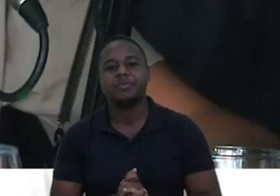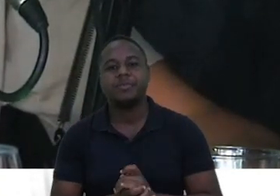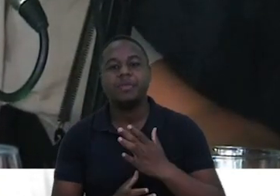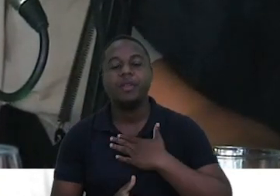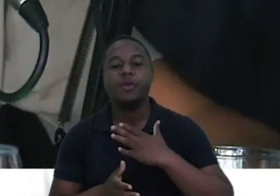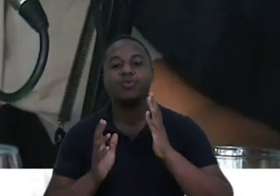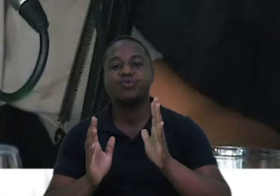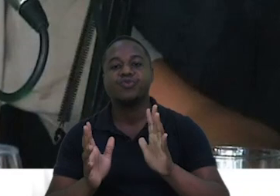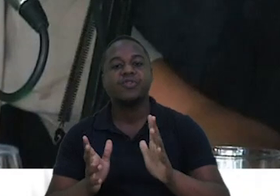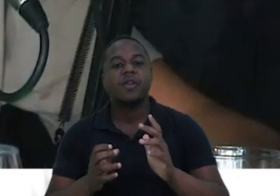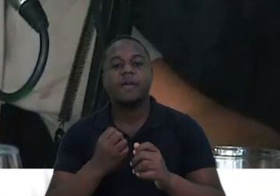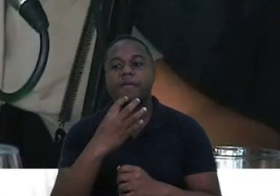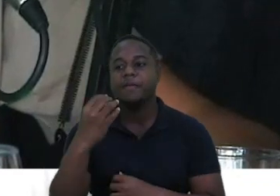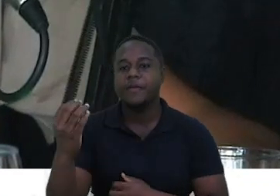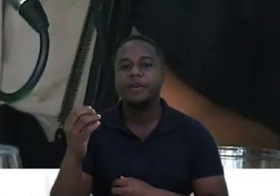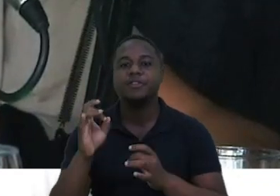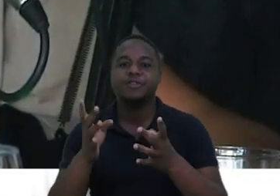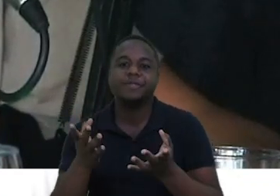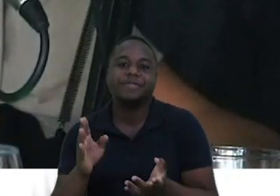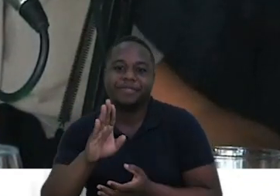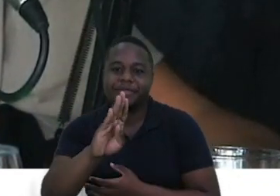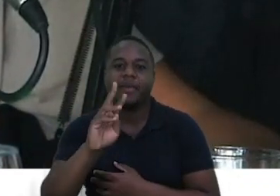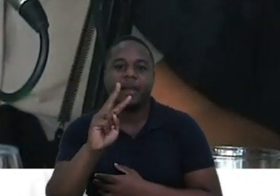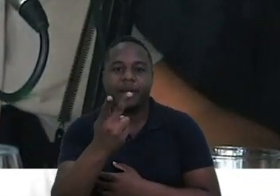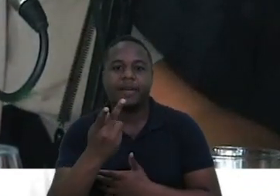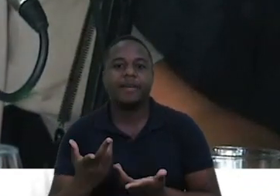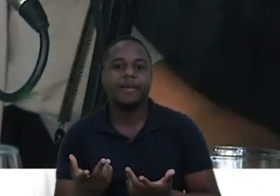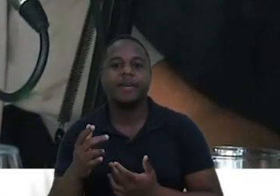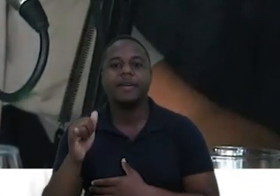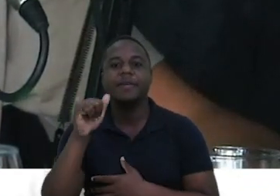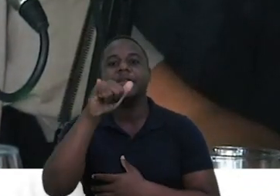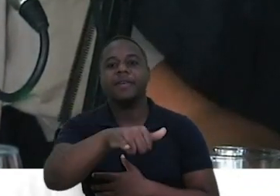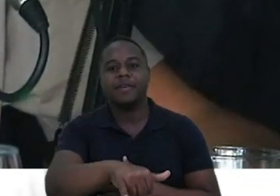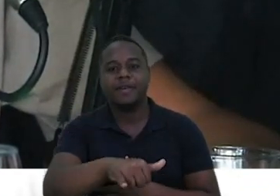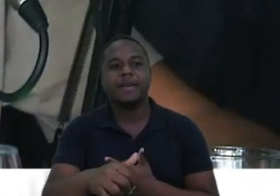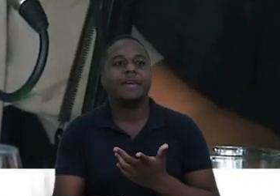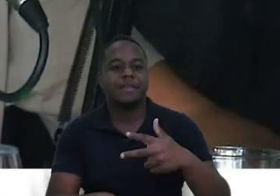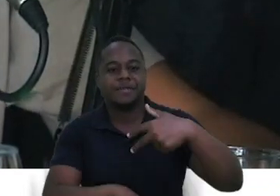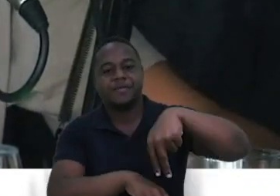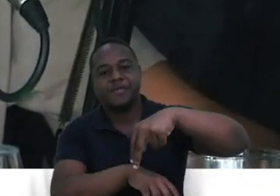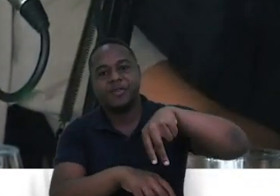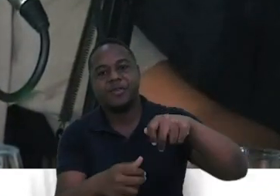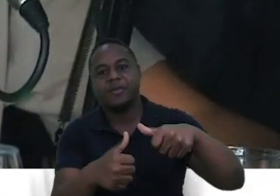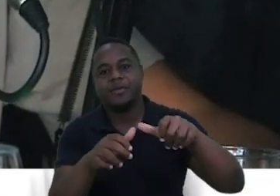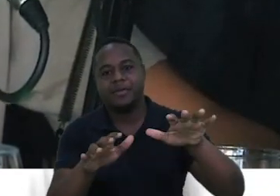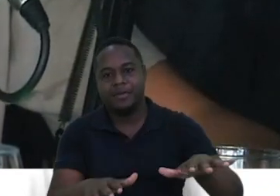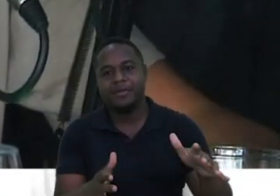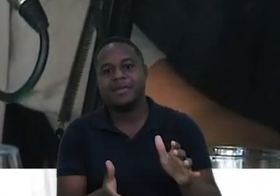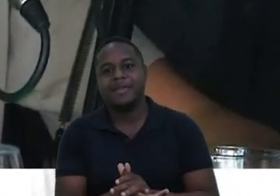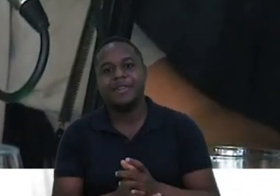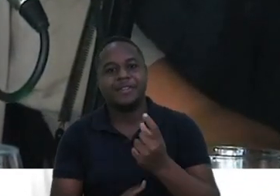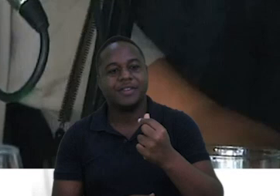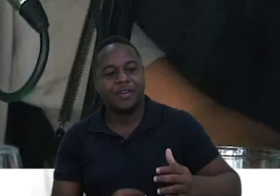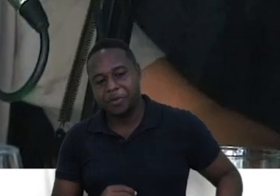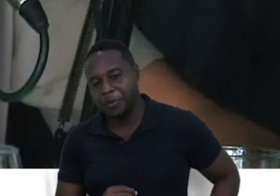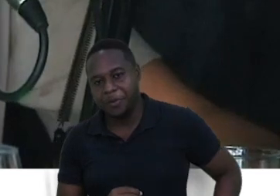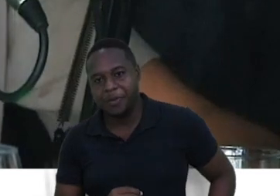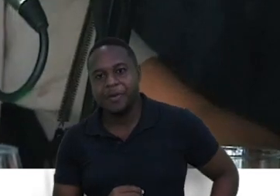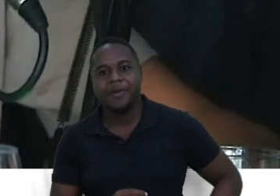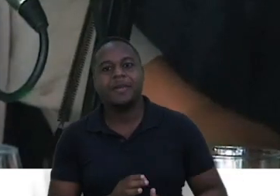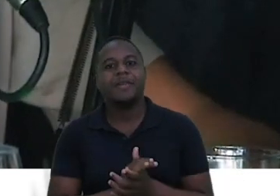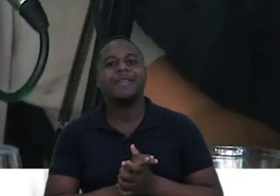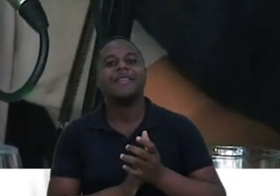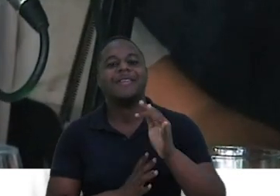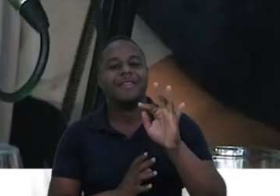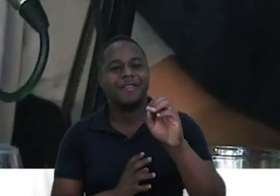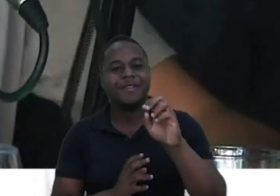eu tinha feito foi para Belo Horizonte, de avião, e para dançar forró. Com o meu dinheiro do bolso, inclusive, do